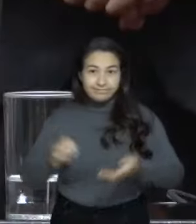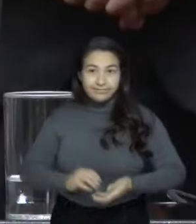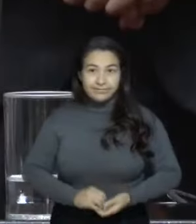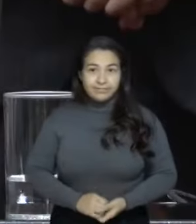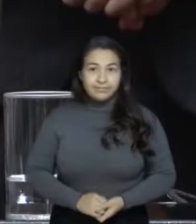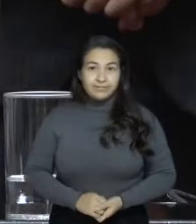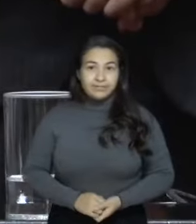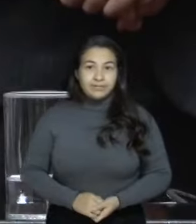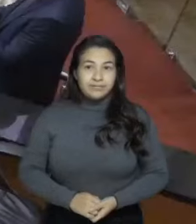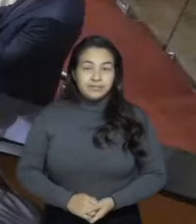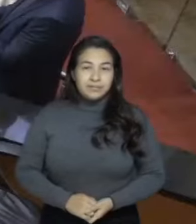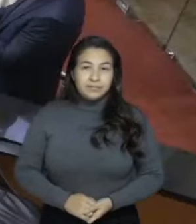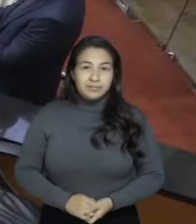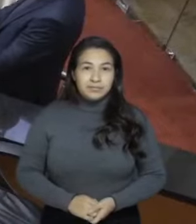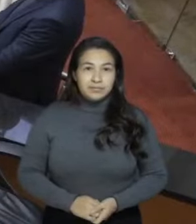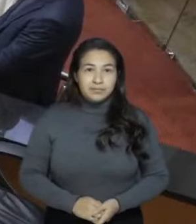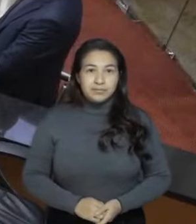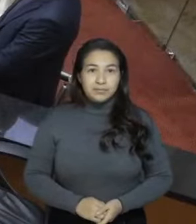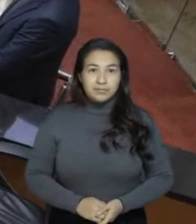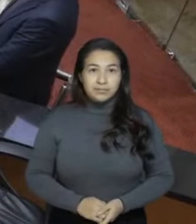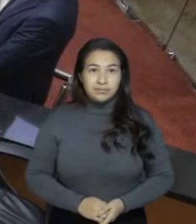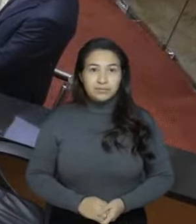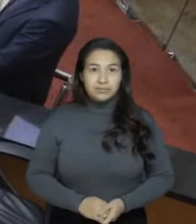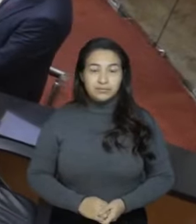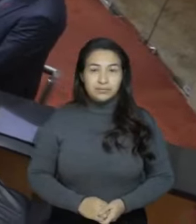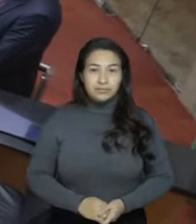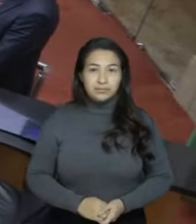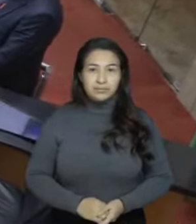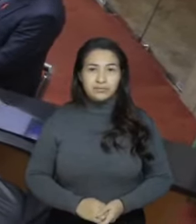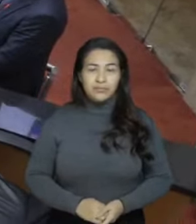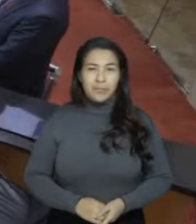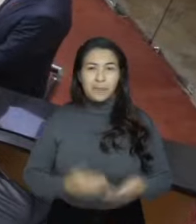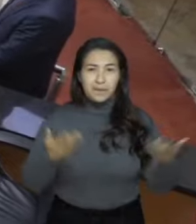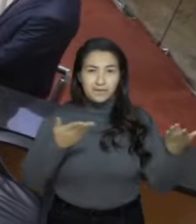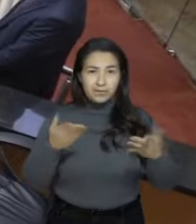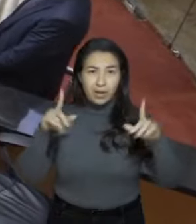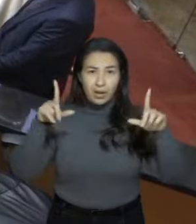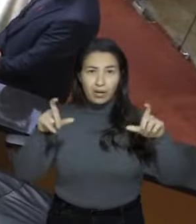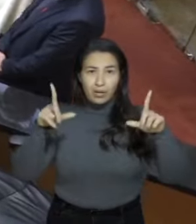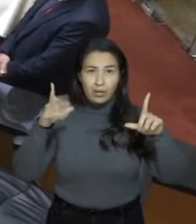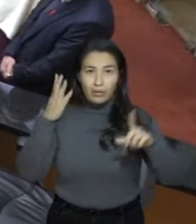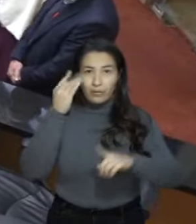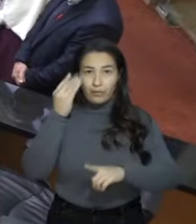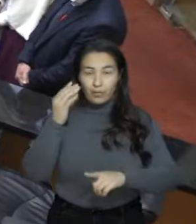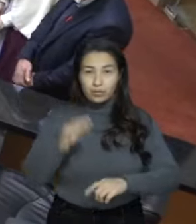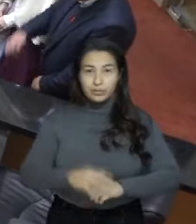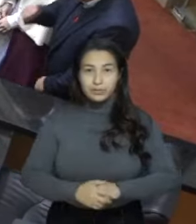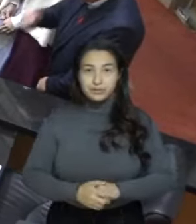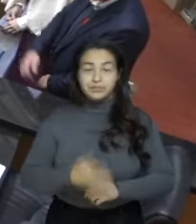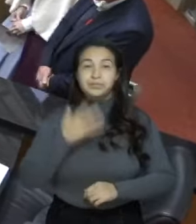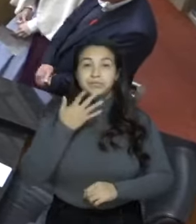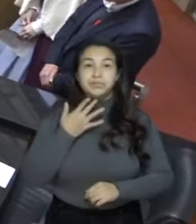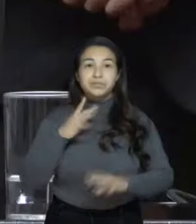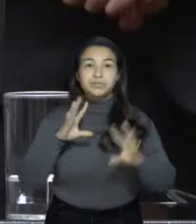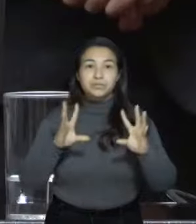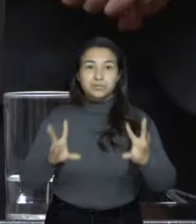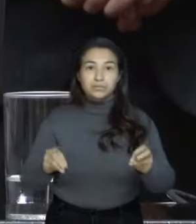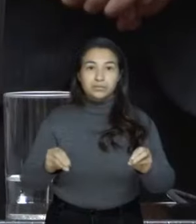Deputado José para fazer um registro aqui na frente do shopping permitir então desejamos aí